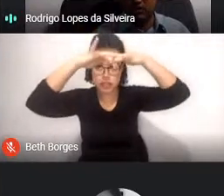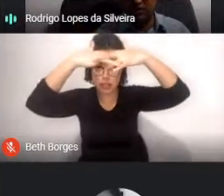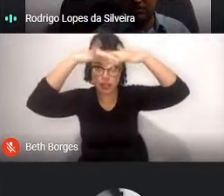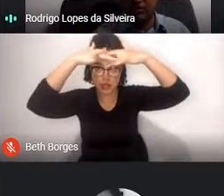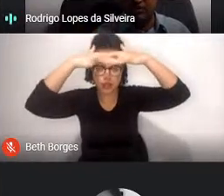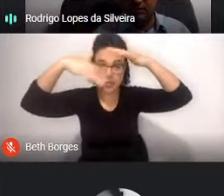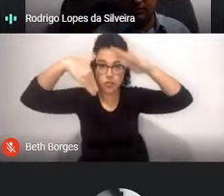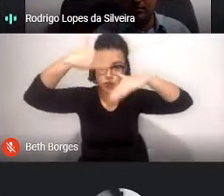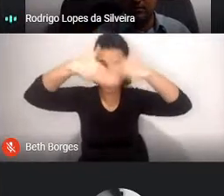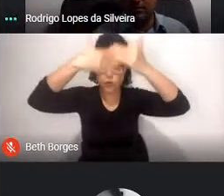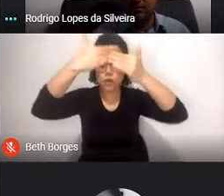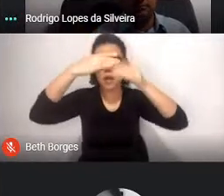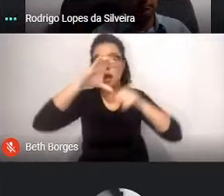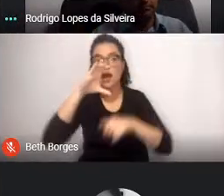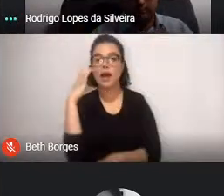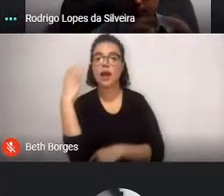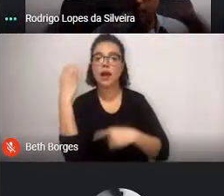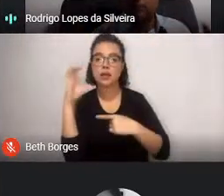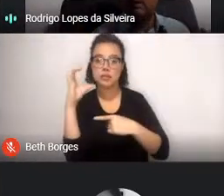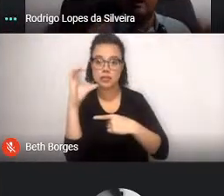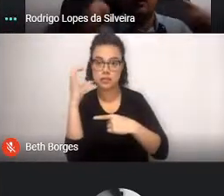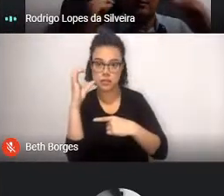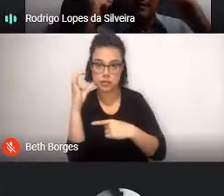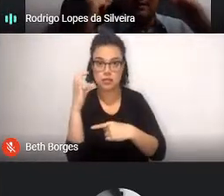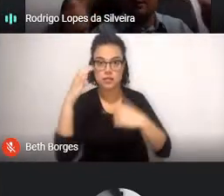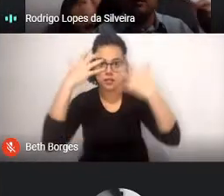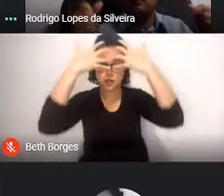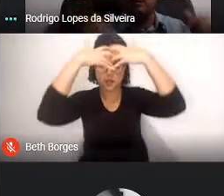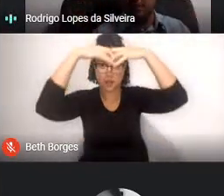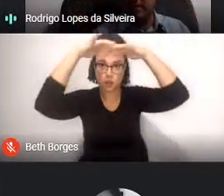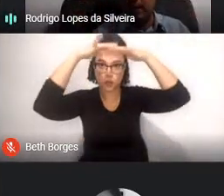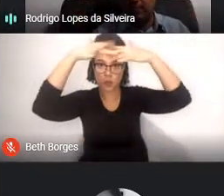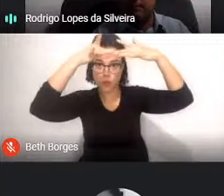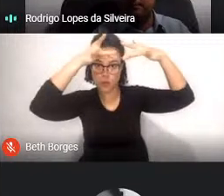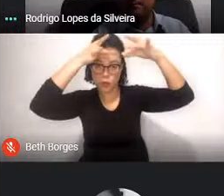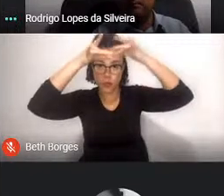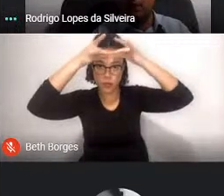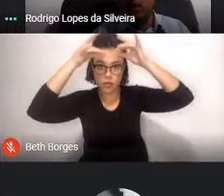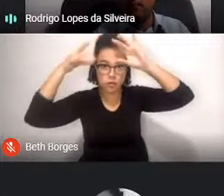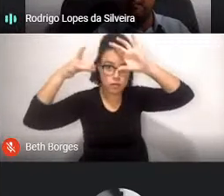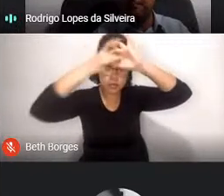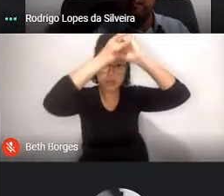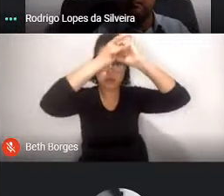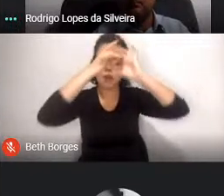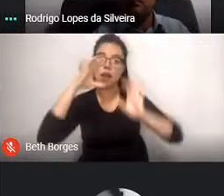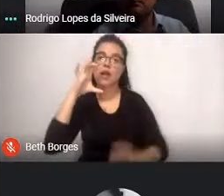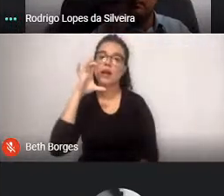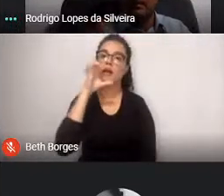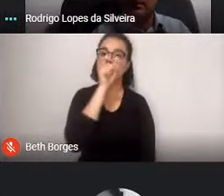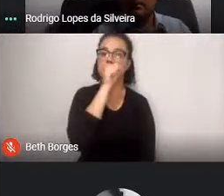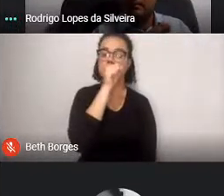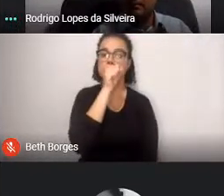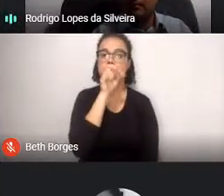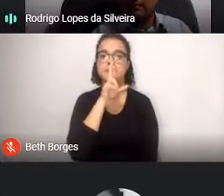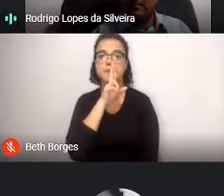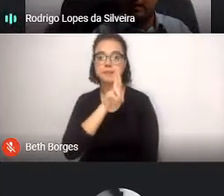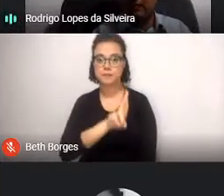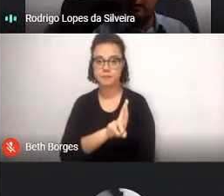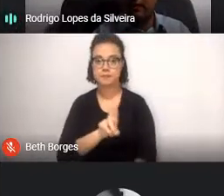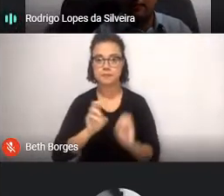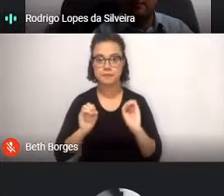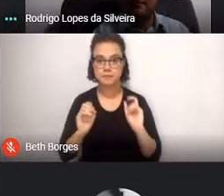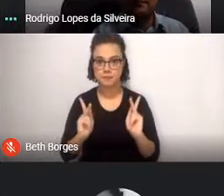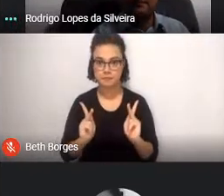neurociência cognitiva, pronto, a coisa é bem mais rápida, tá bom? Pode